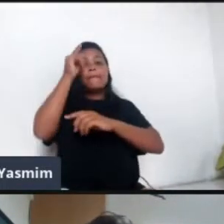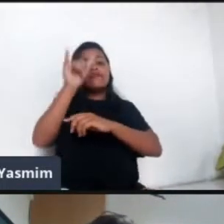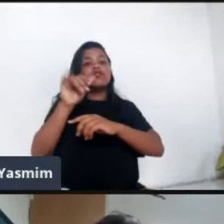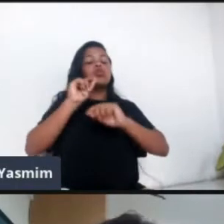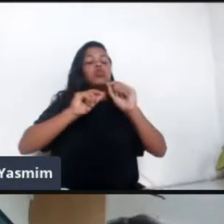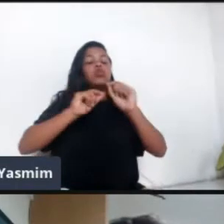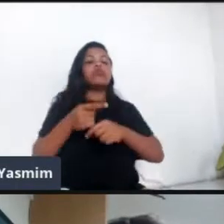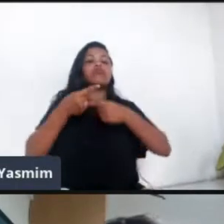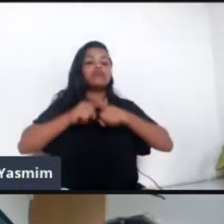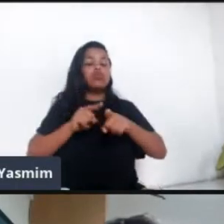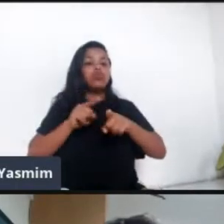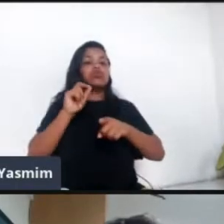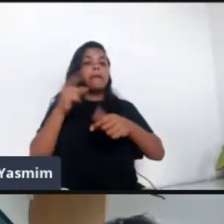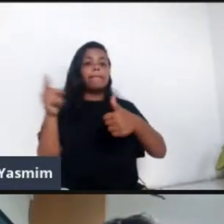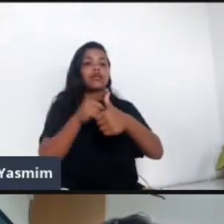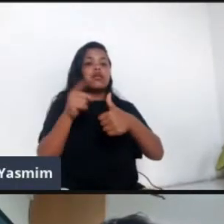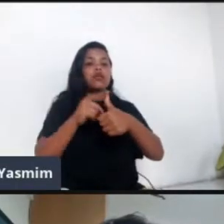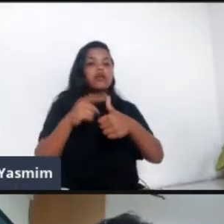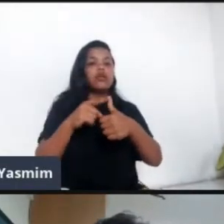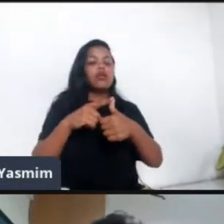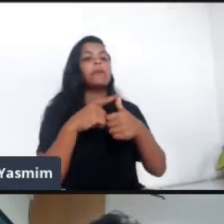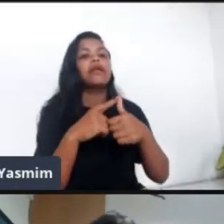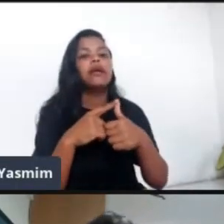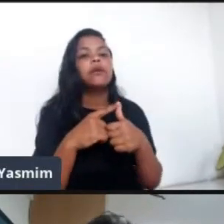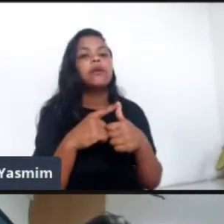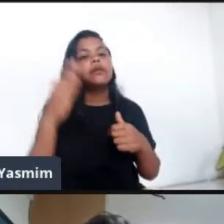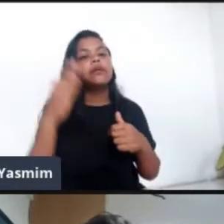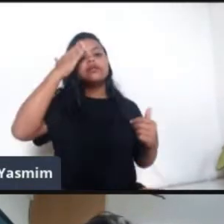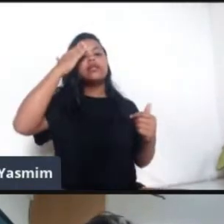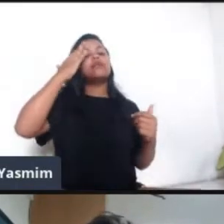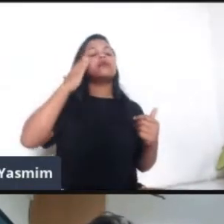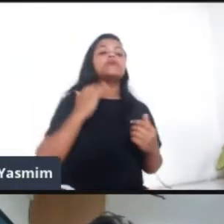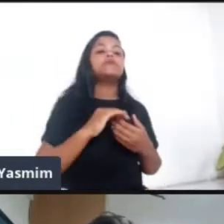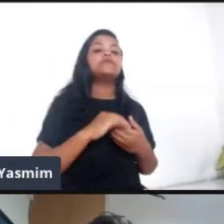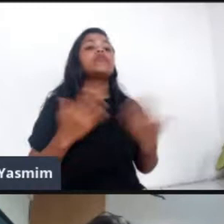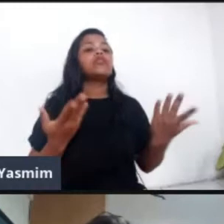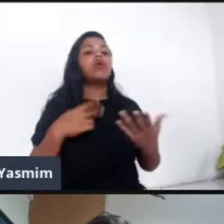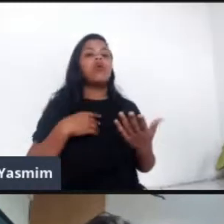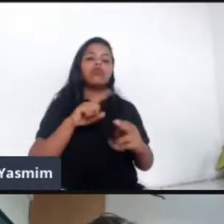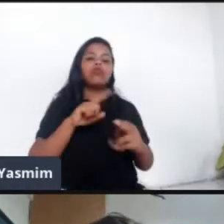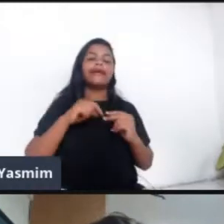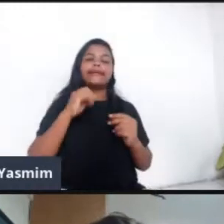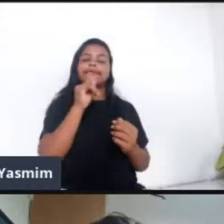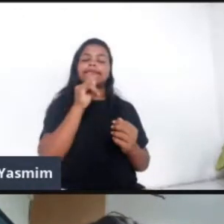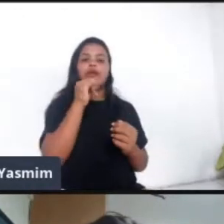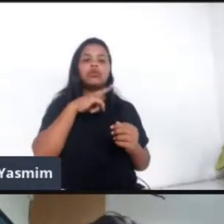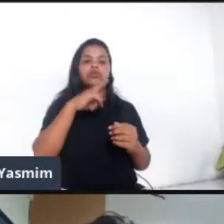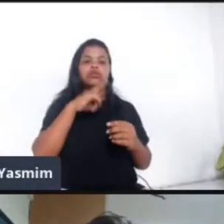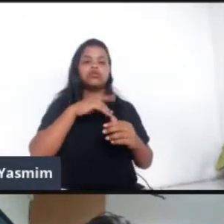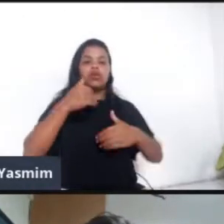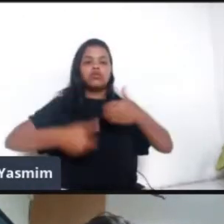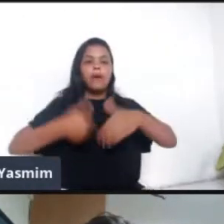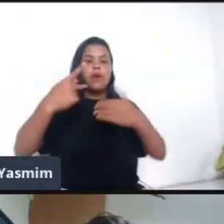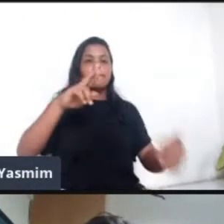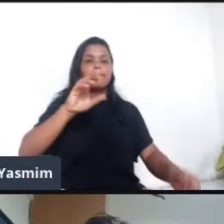entendimento, a entrada do SARS-CoV-2 na célula, e isso justificaria, por exemplo, o tratamento profilático